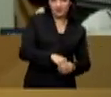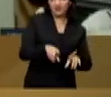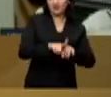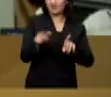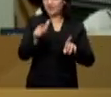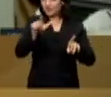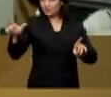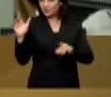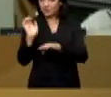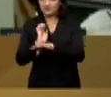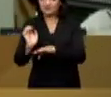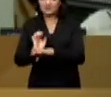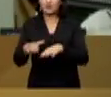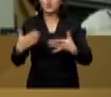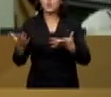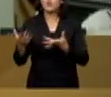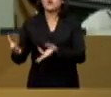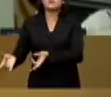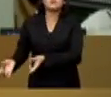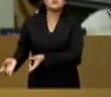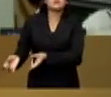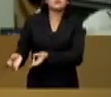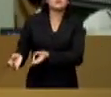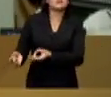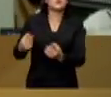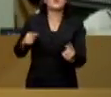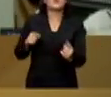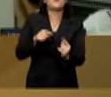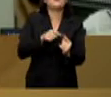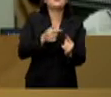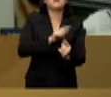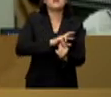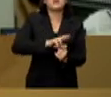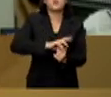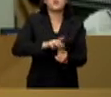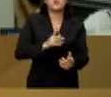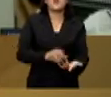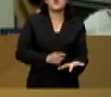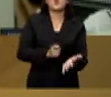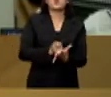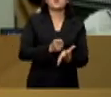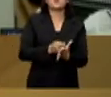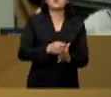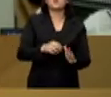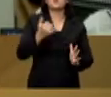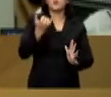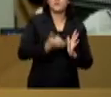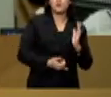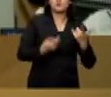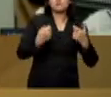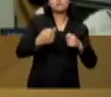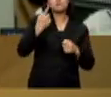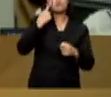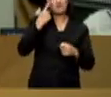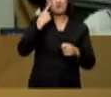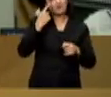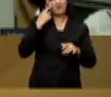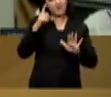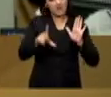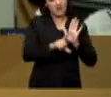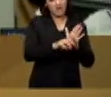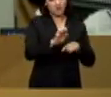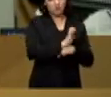interestadual, quando o destinatário não for contribuinte do imposto, é de se esperar que venha a ser observada a legislação do